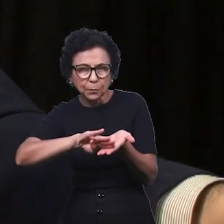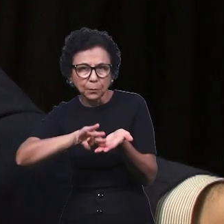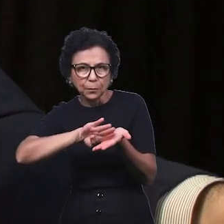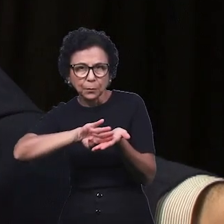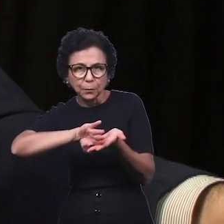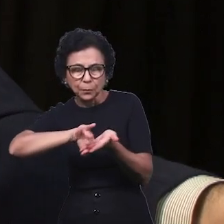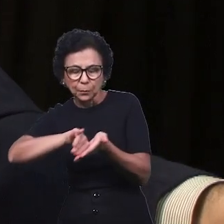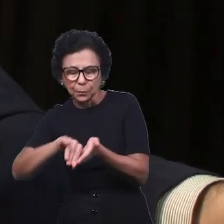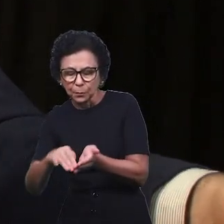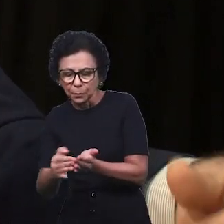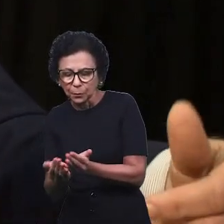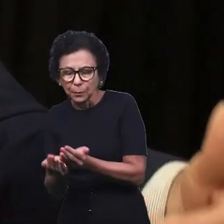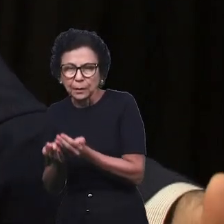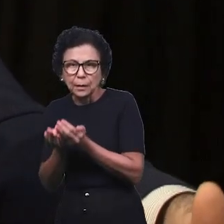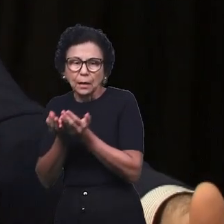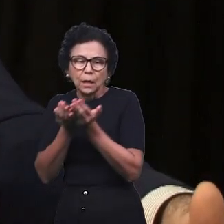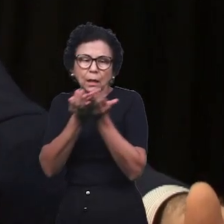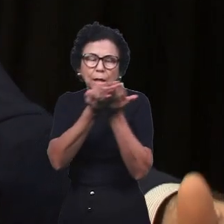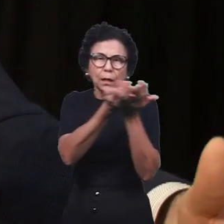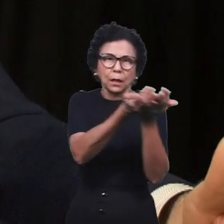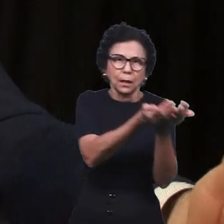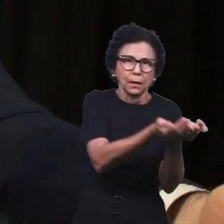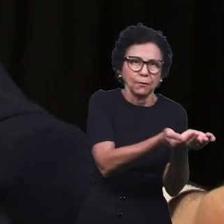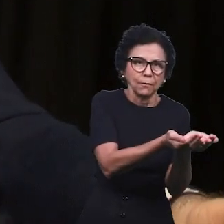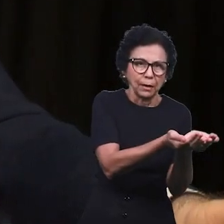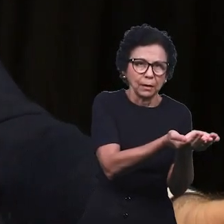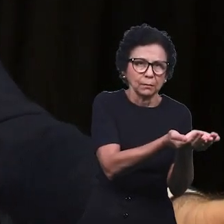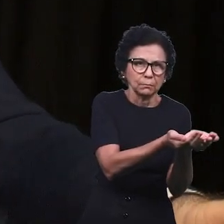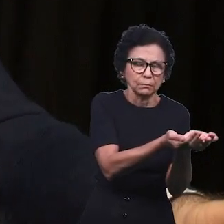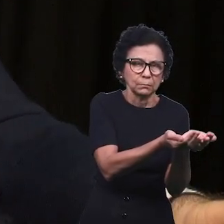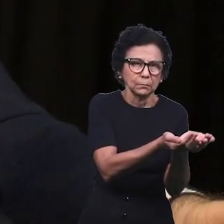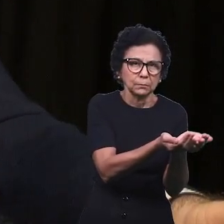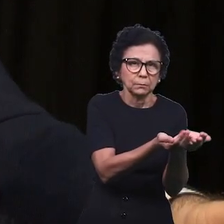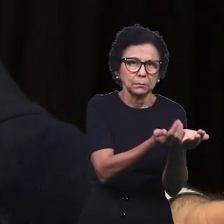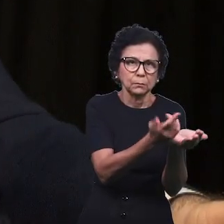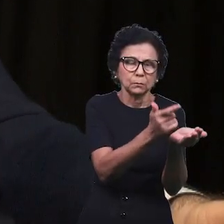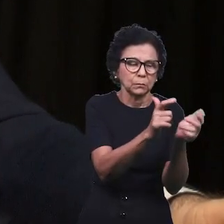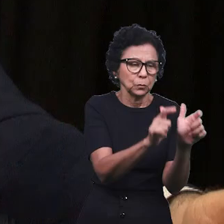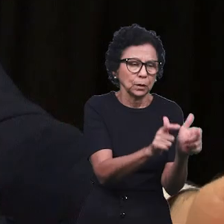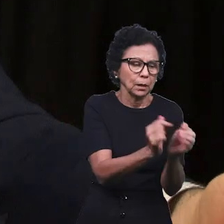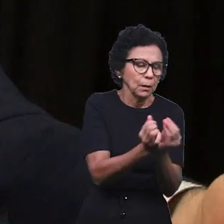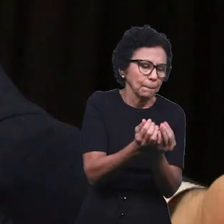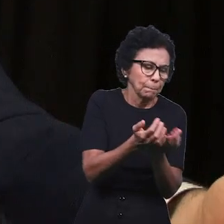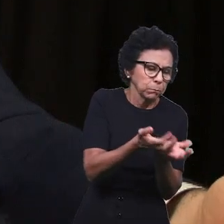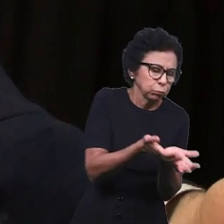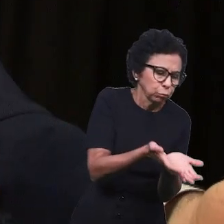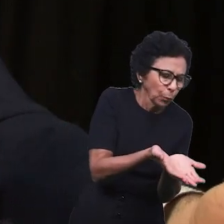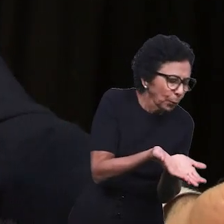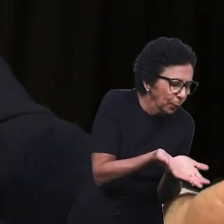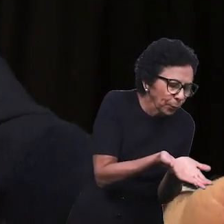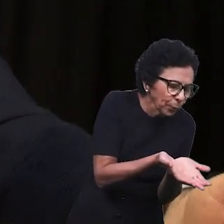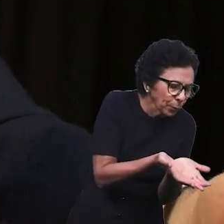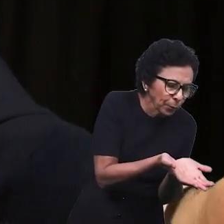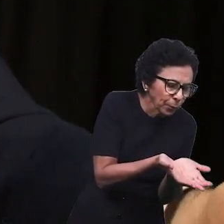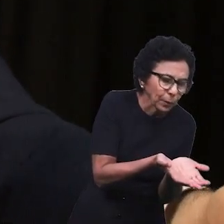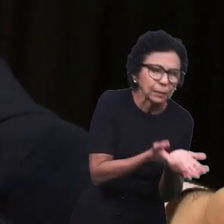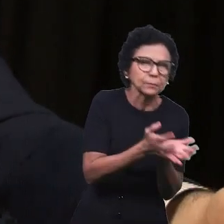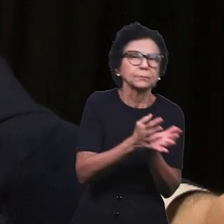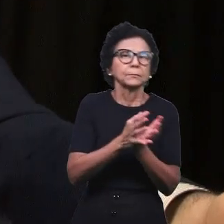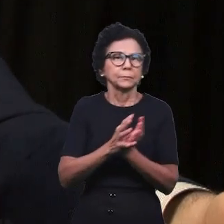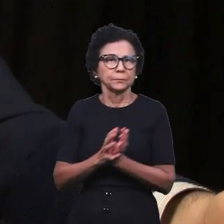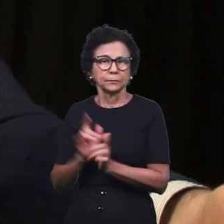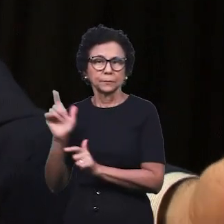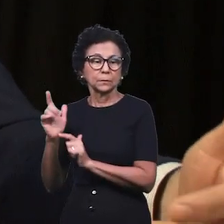por exemplo, né? E isto ocorre nos nossos cultos. Por quê? Porque Jesus, quando realizou a